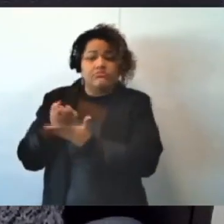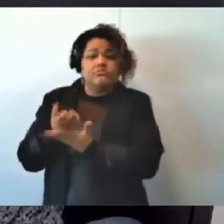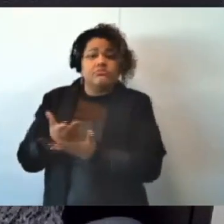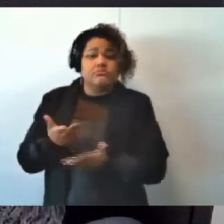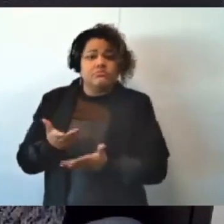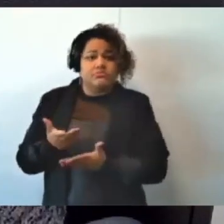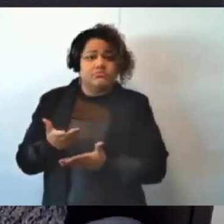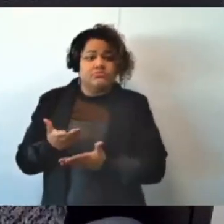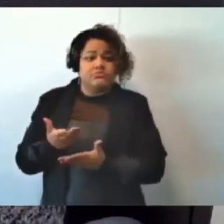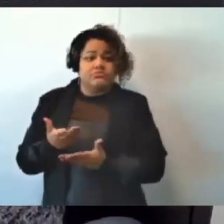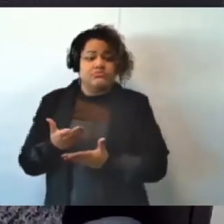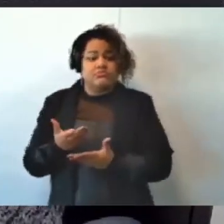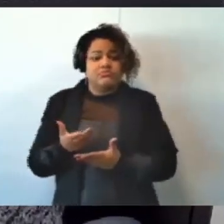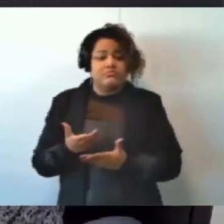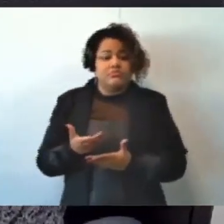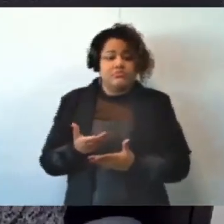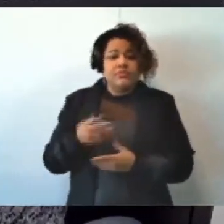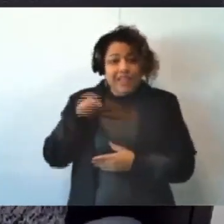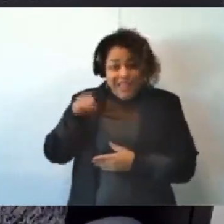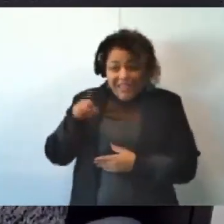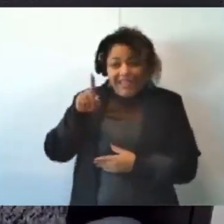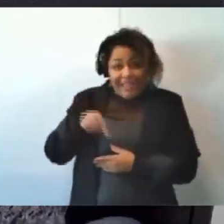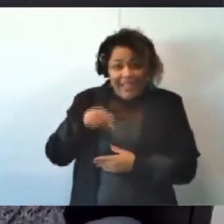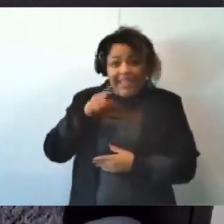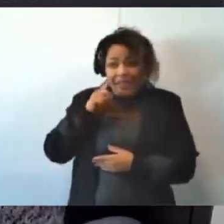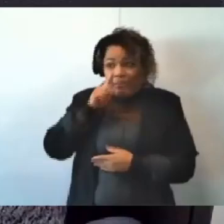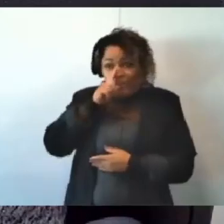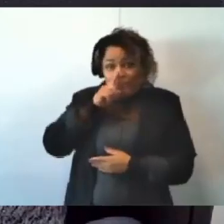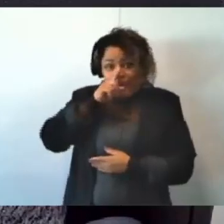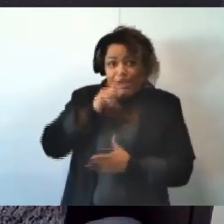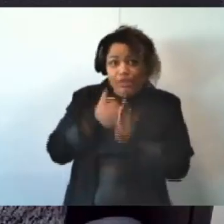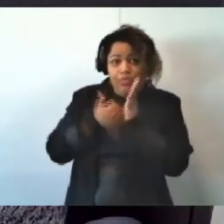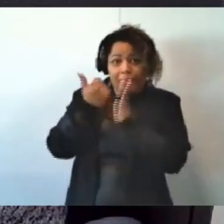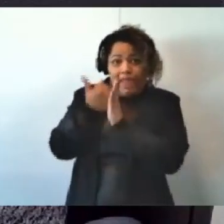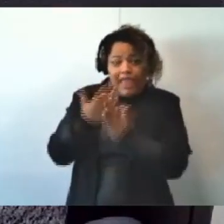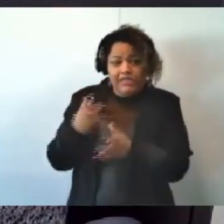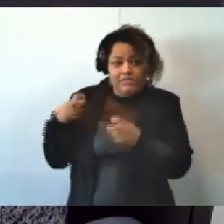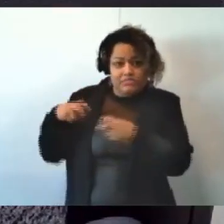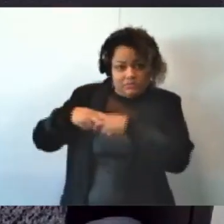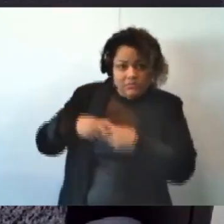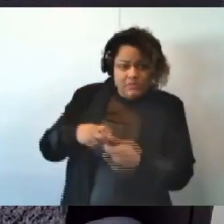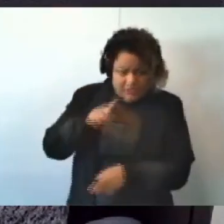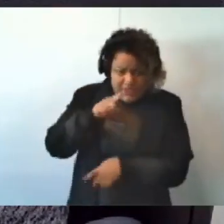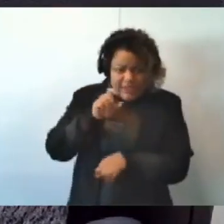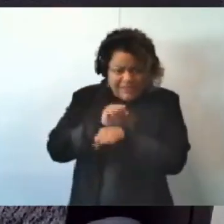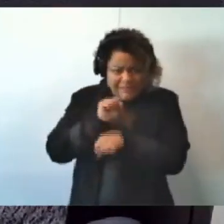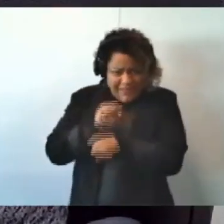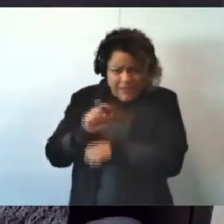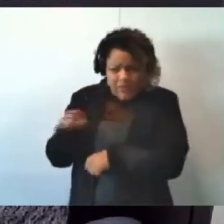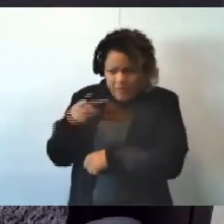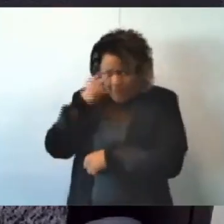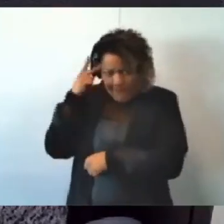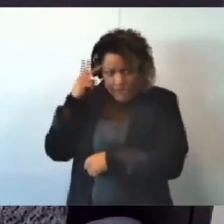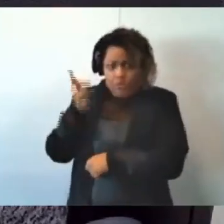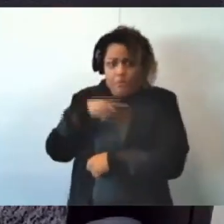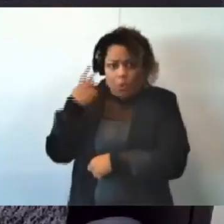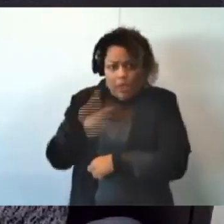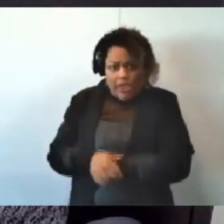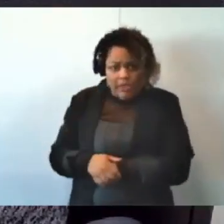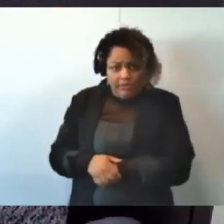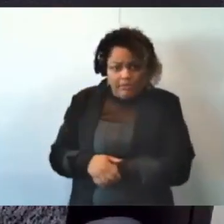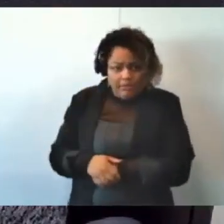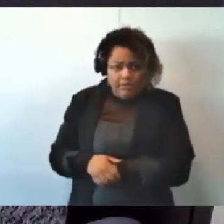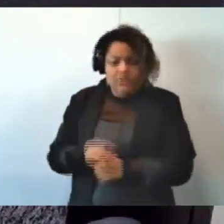Isso aí é receita de desastre, certo? Vai esperar o quê? Alguém morrer? Ser atropelado uma criança,